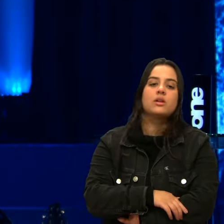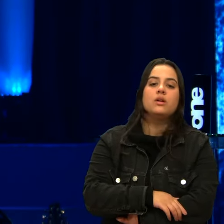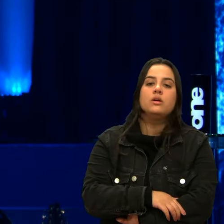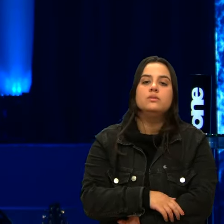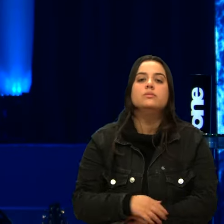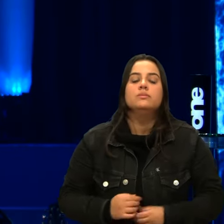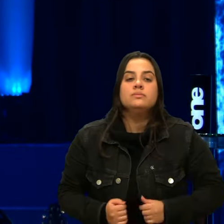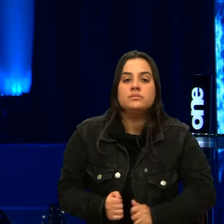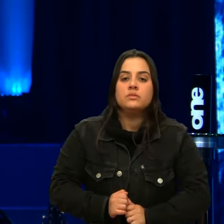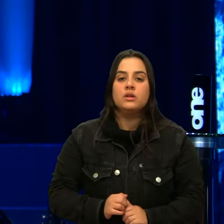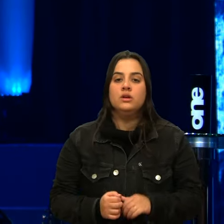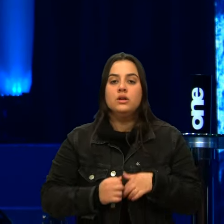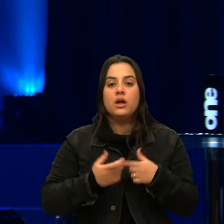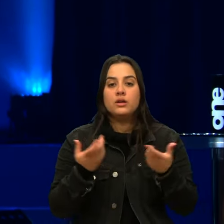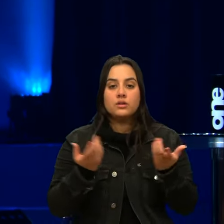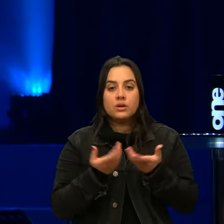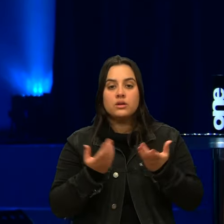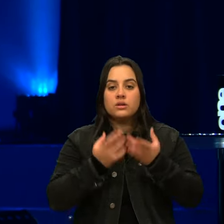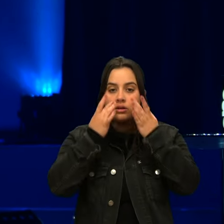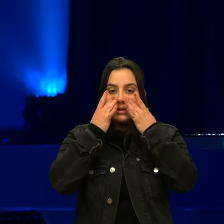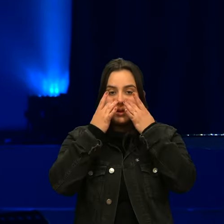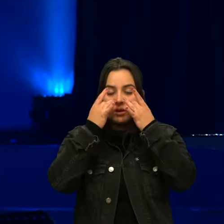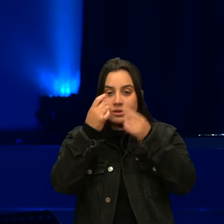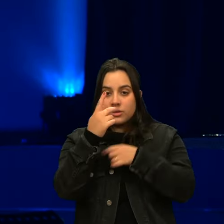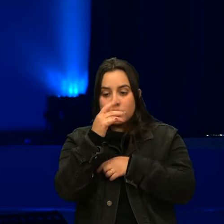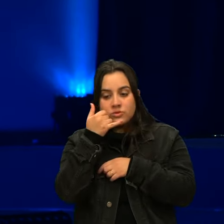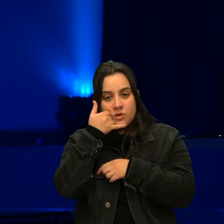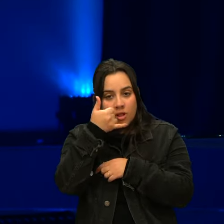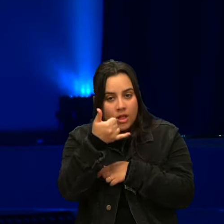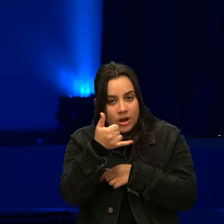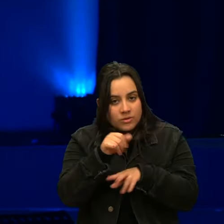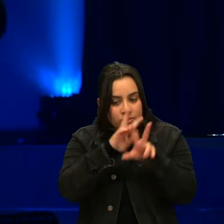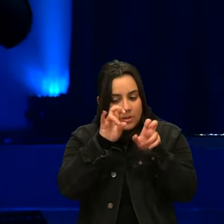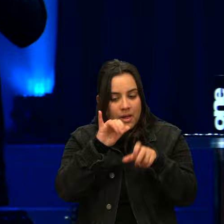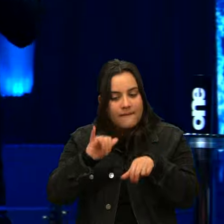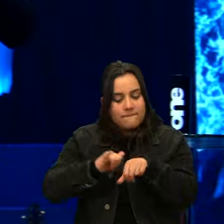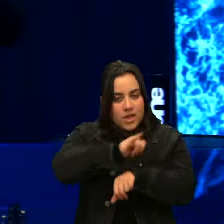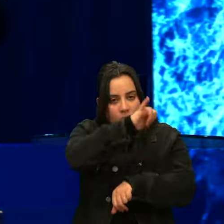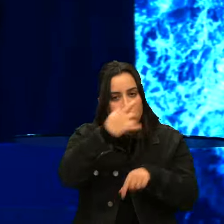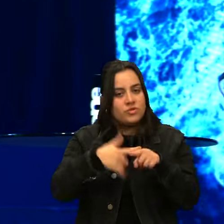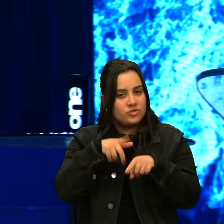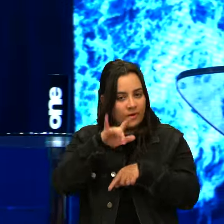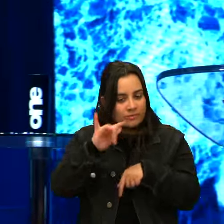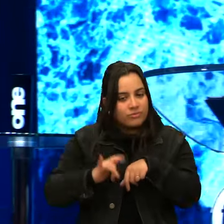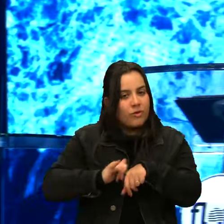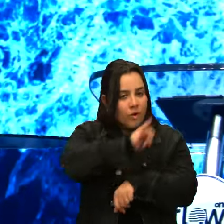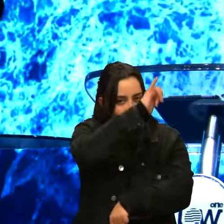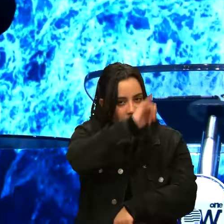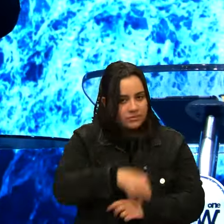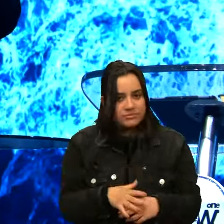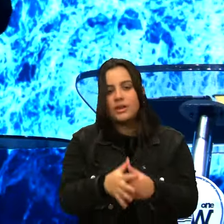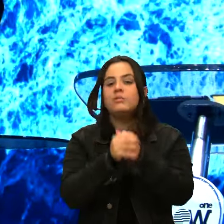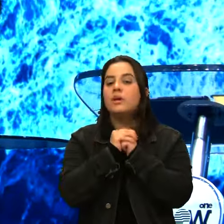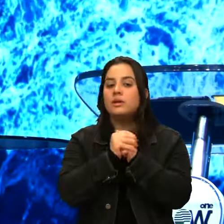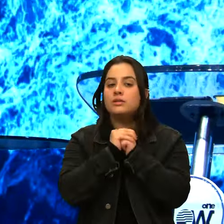presta atenção, coloca o seu celular no modo avião que nós vamos voar. Amém? Amém ou